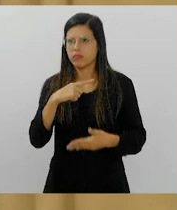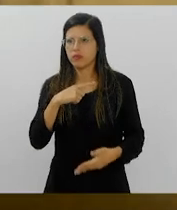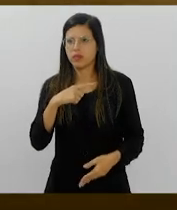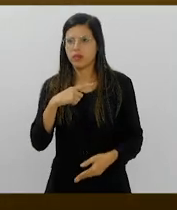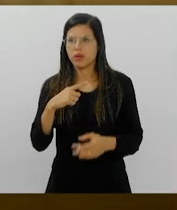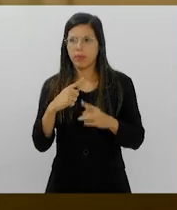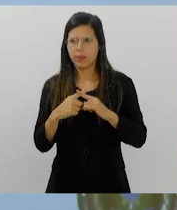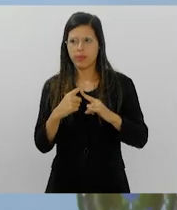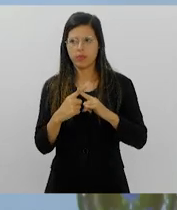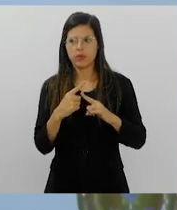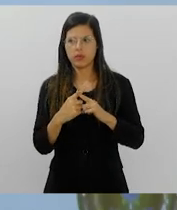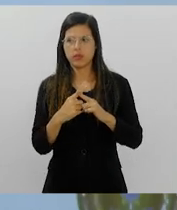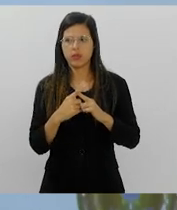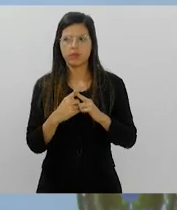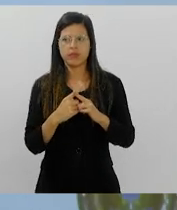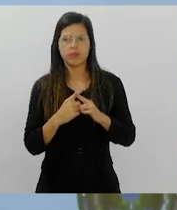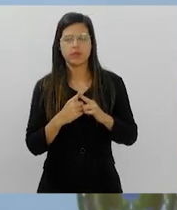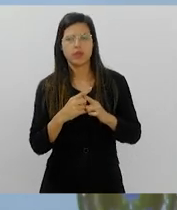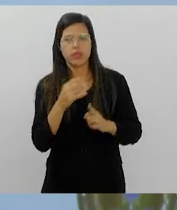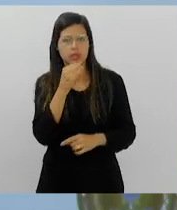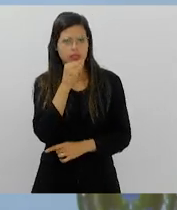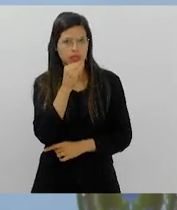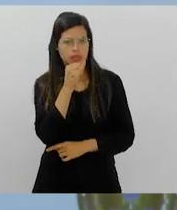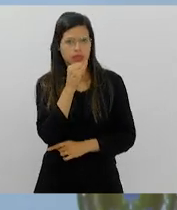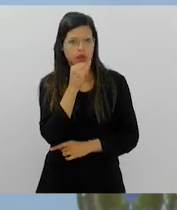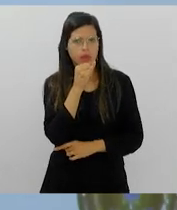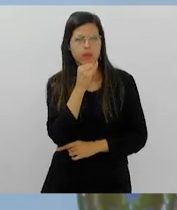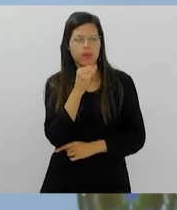havendo uma urgência, por exemplo, uma data